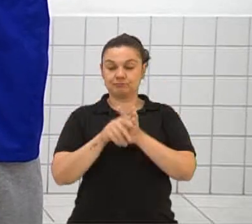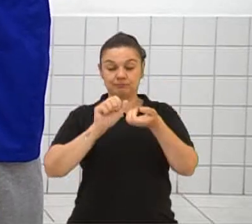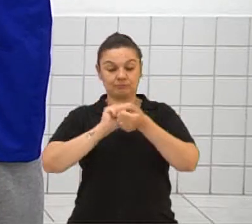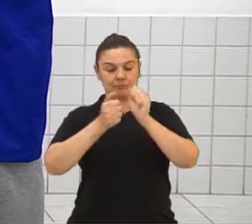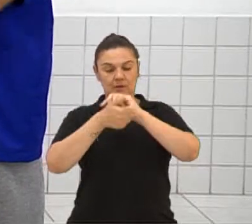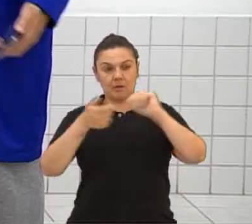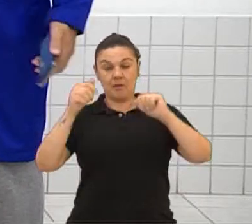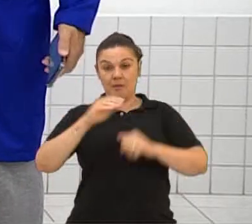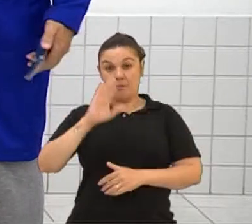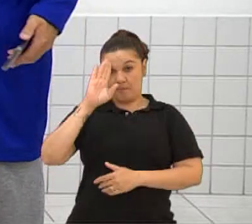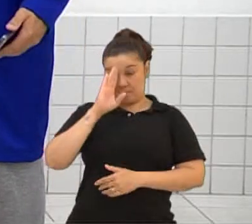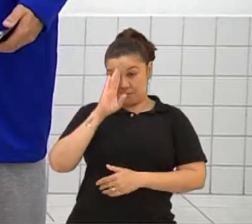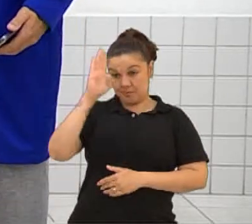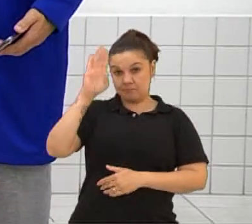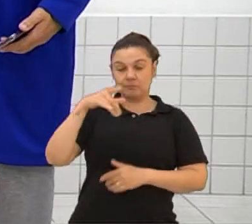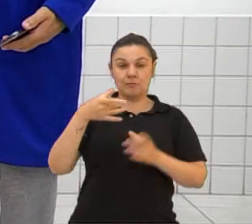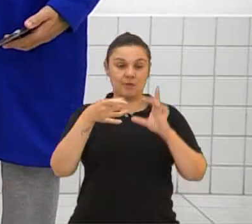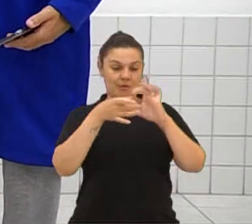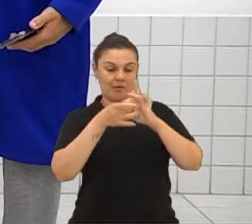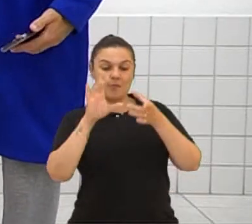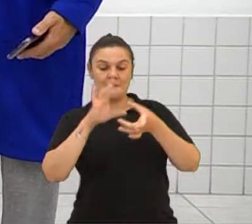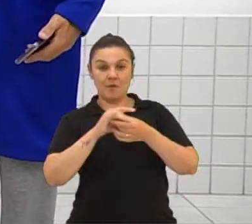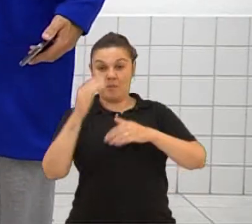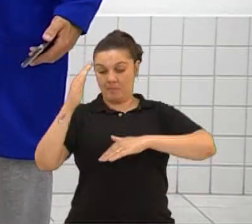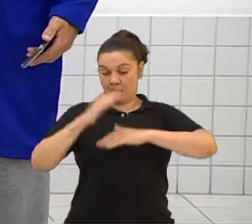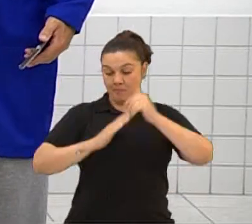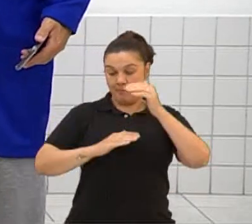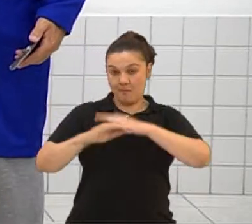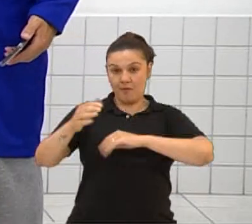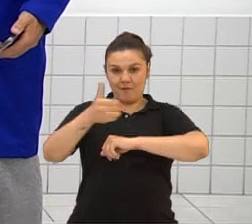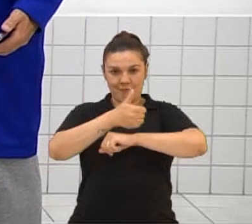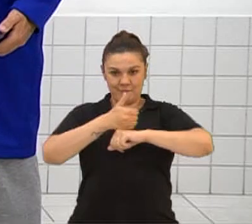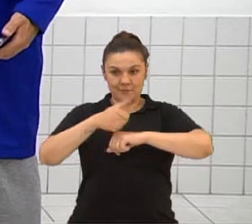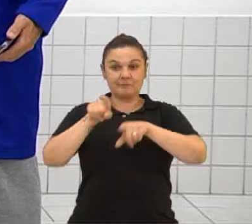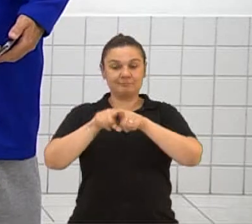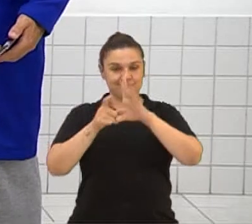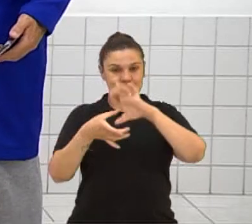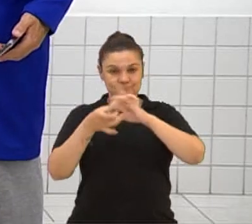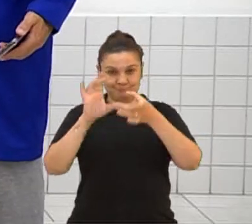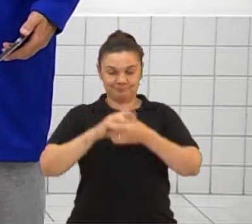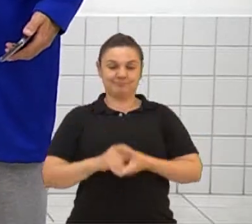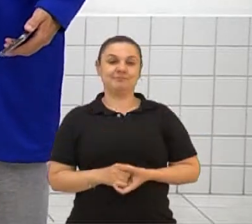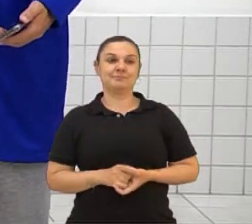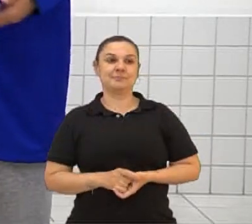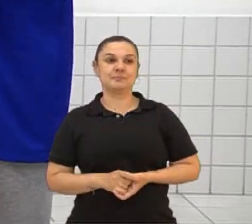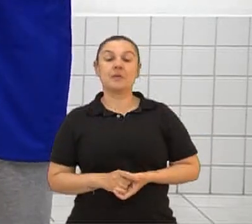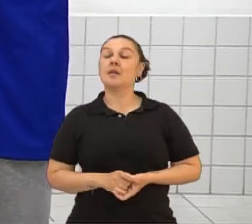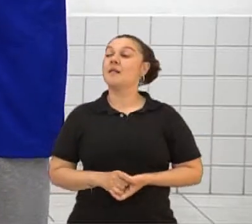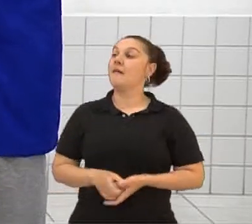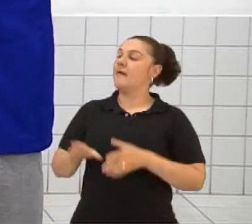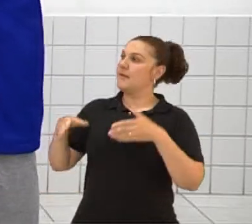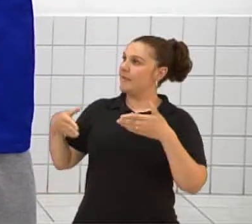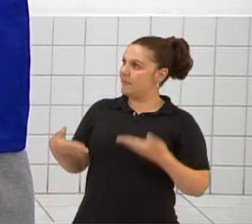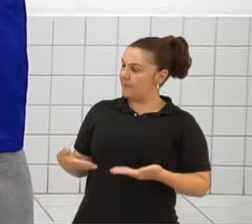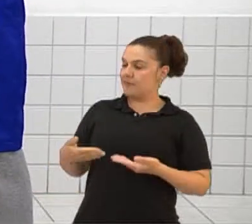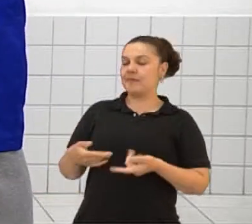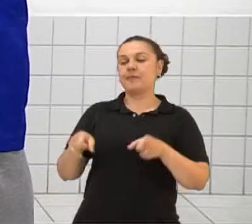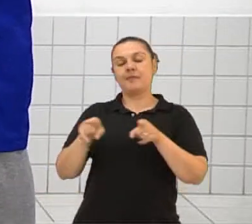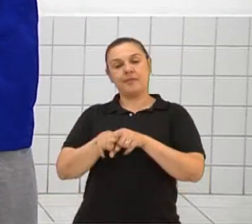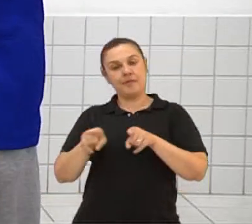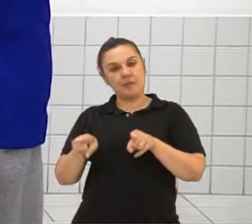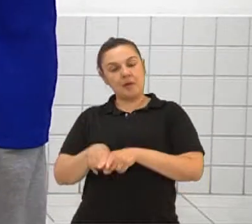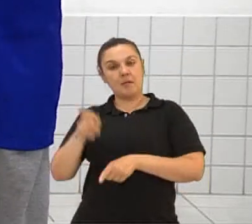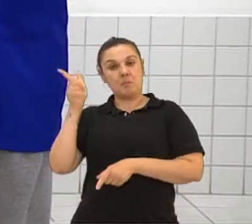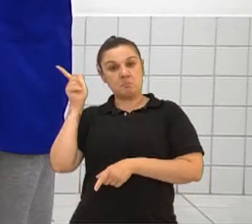esportes, principalmente nos esportes profissionais e olímpicos, ok? E para chegar a